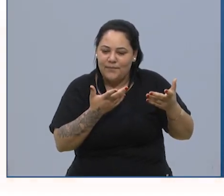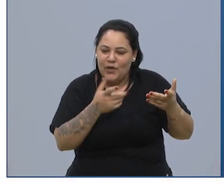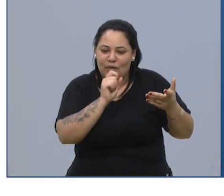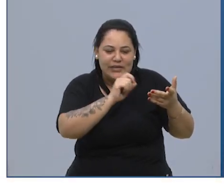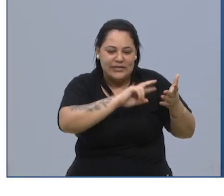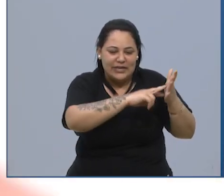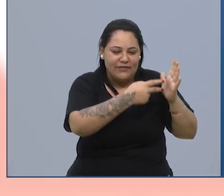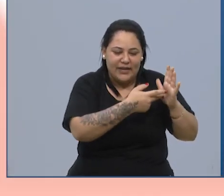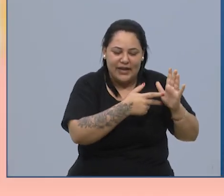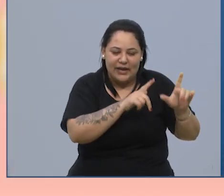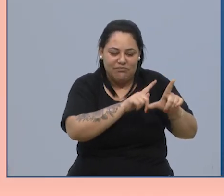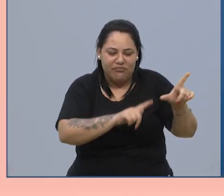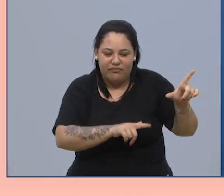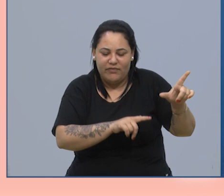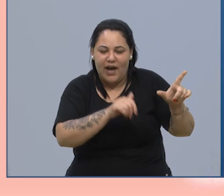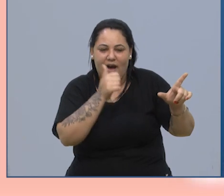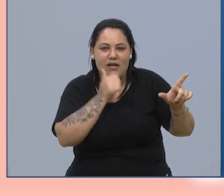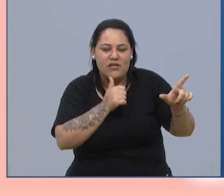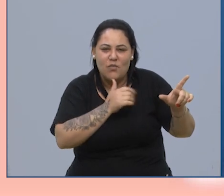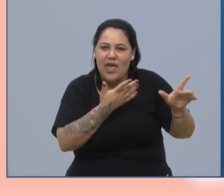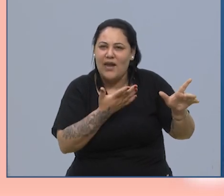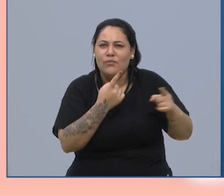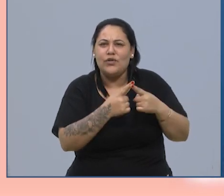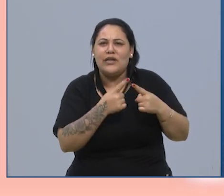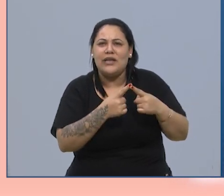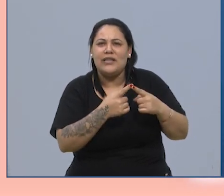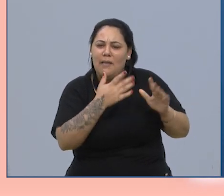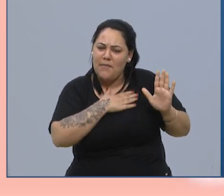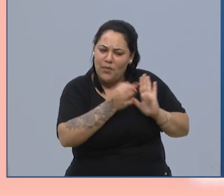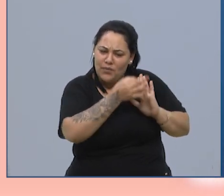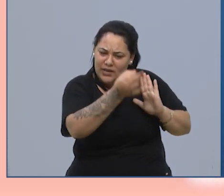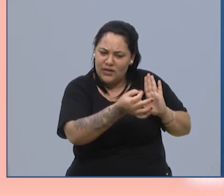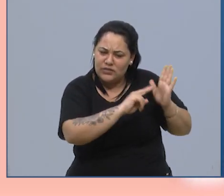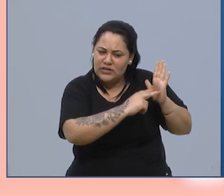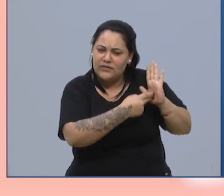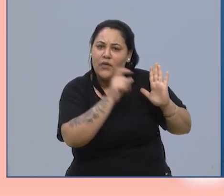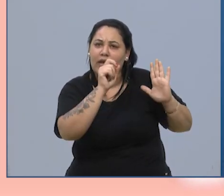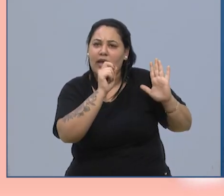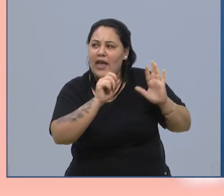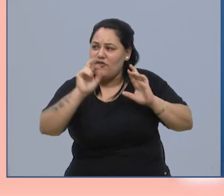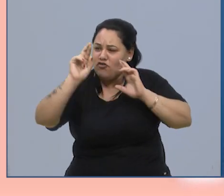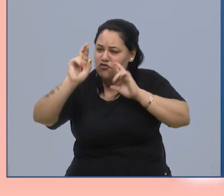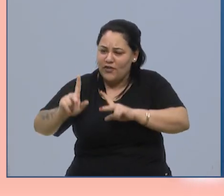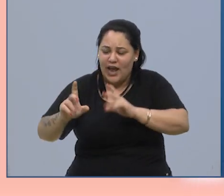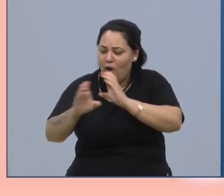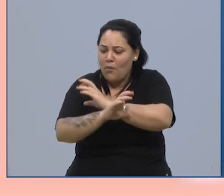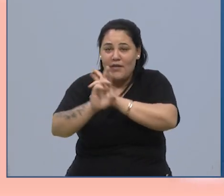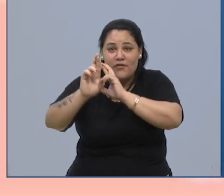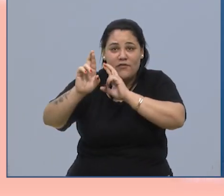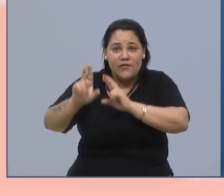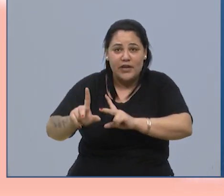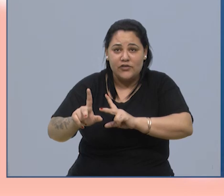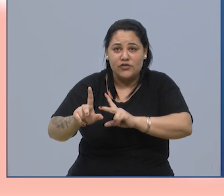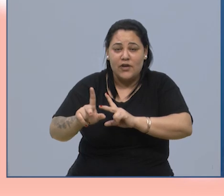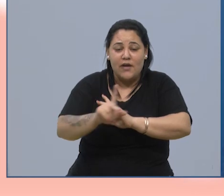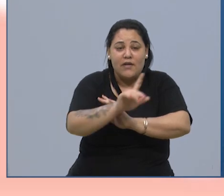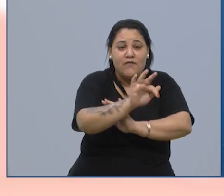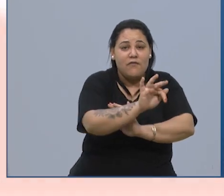de obras já publicadas, eu acho que tem mais de... Eu olhei bastante e bem variados os temas. Entre as que eu